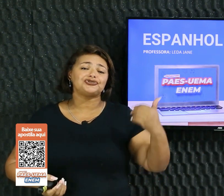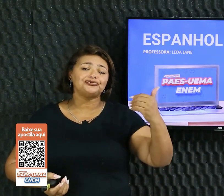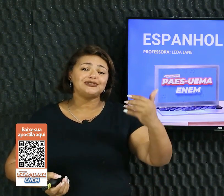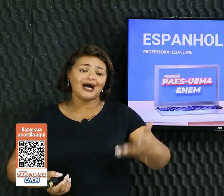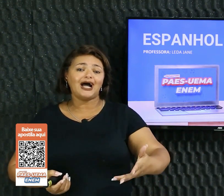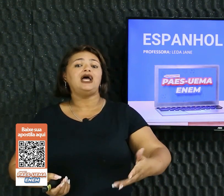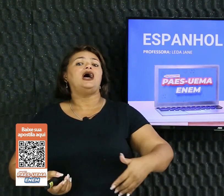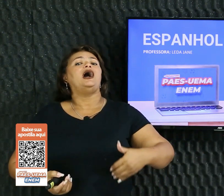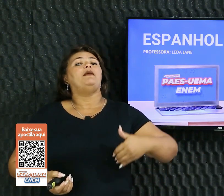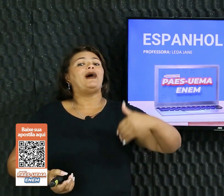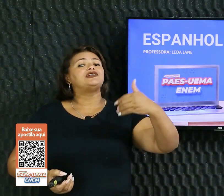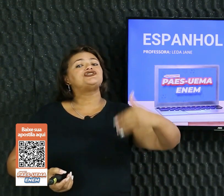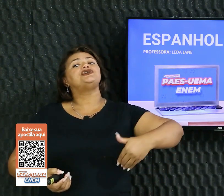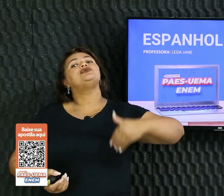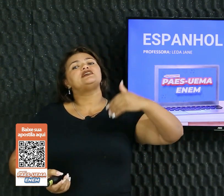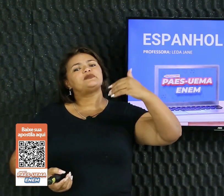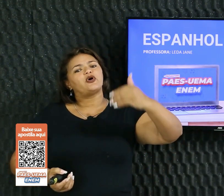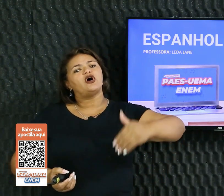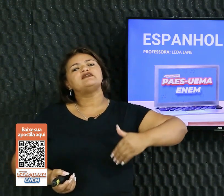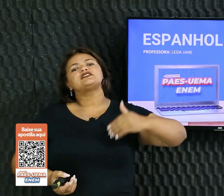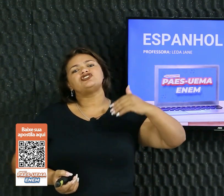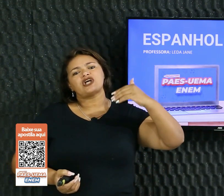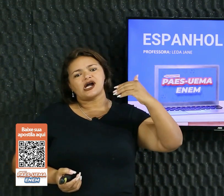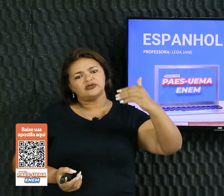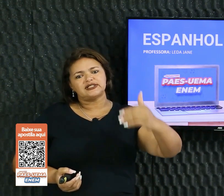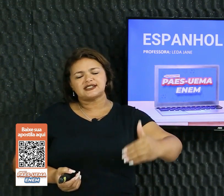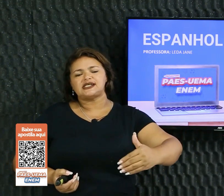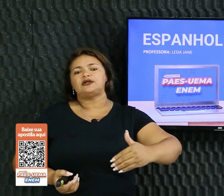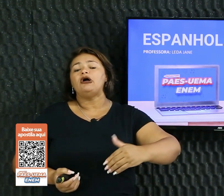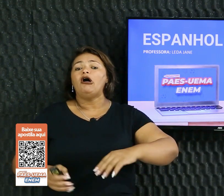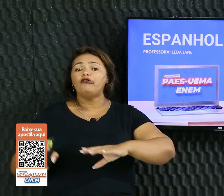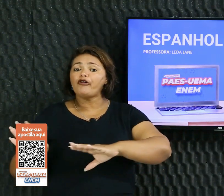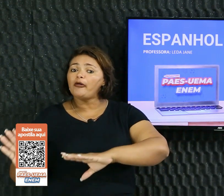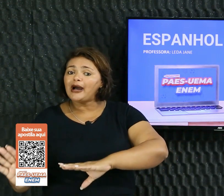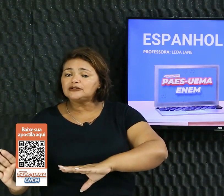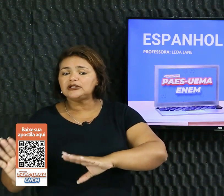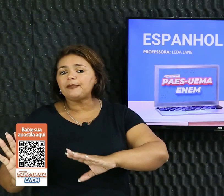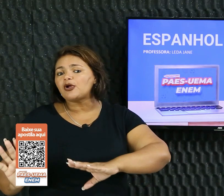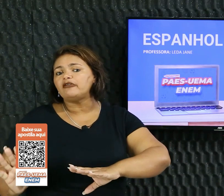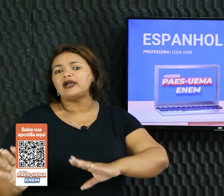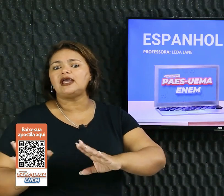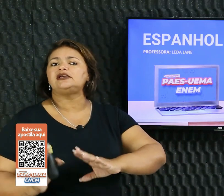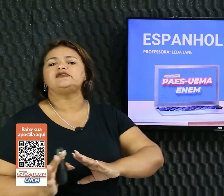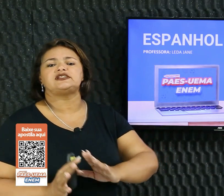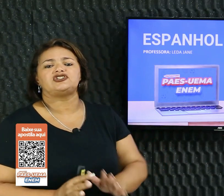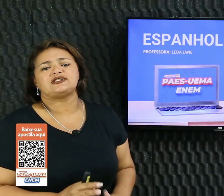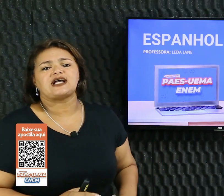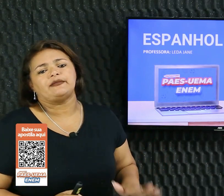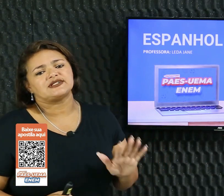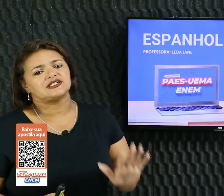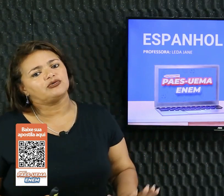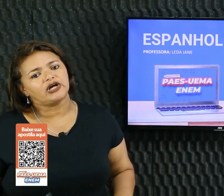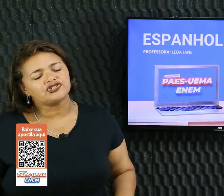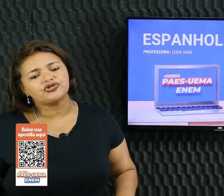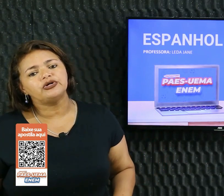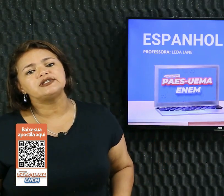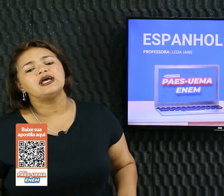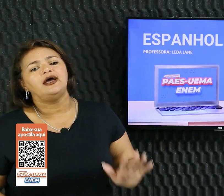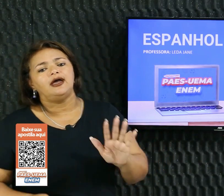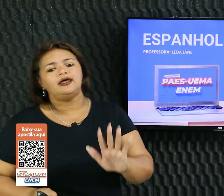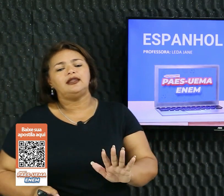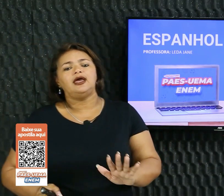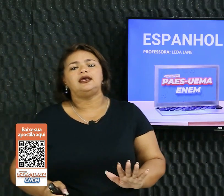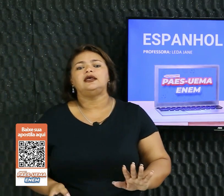você a estudar partindo das provas que já aconteceram. O formato da prova é aquele que vocês já sabem. 5